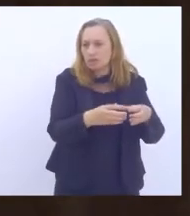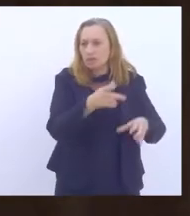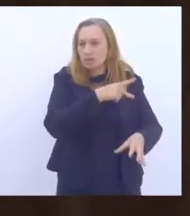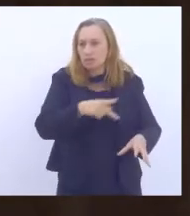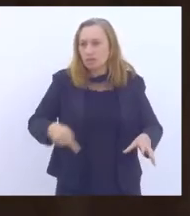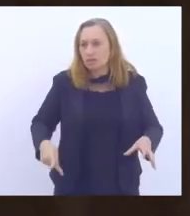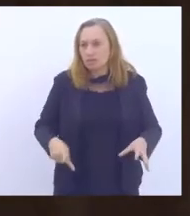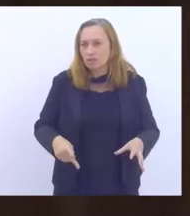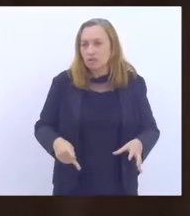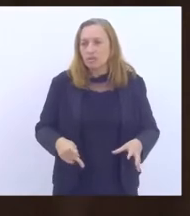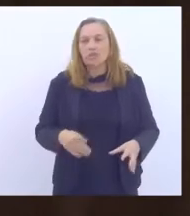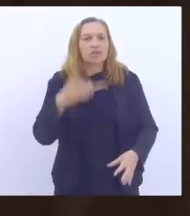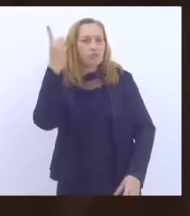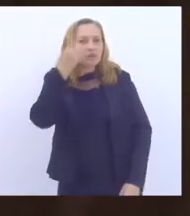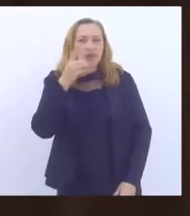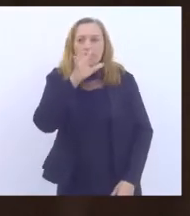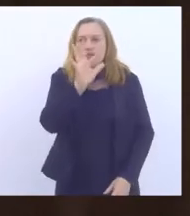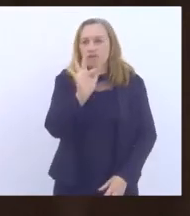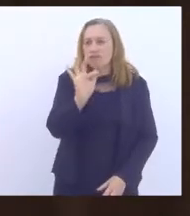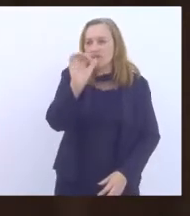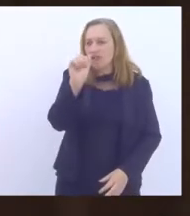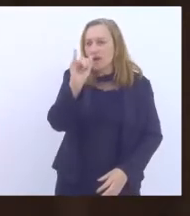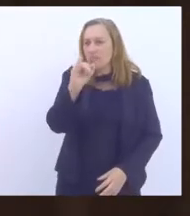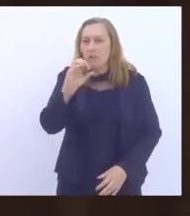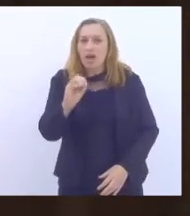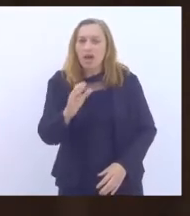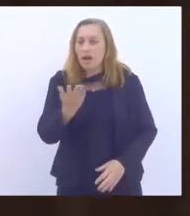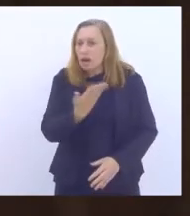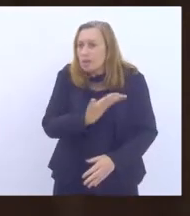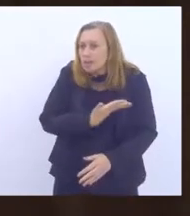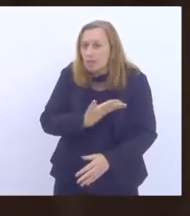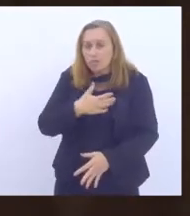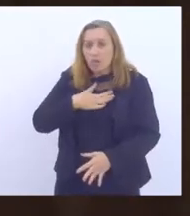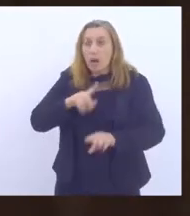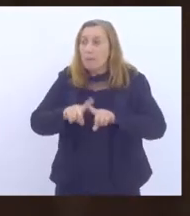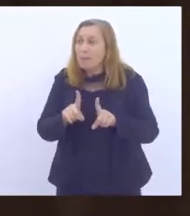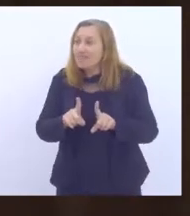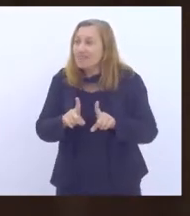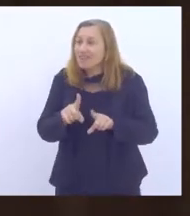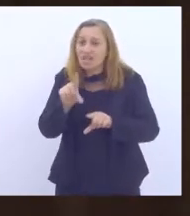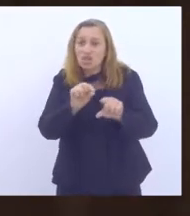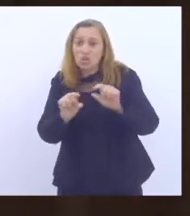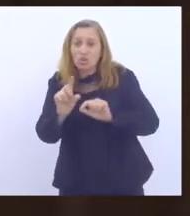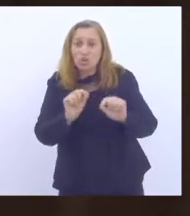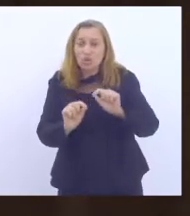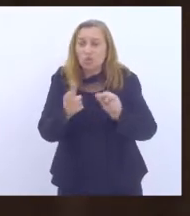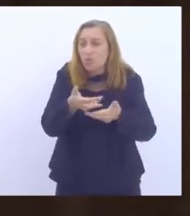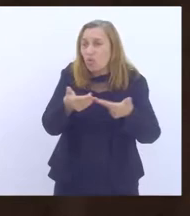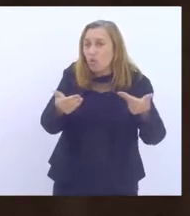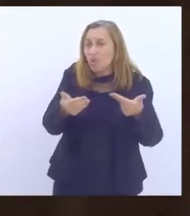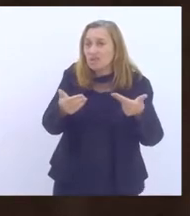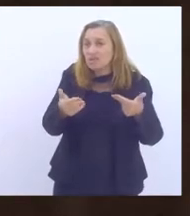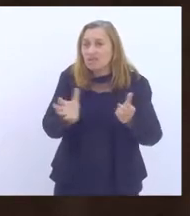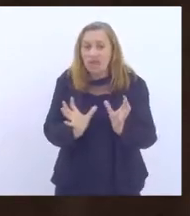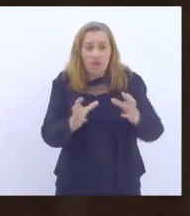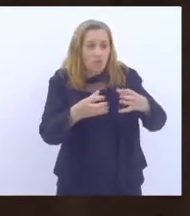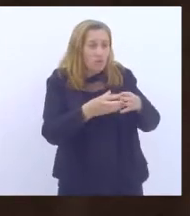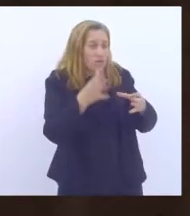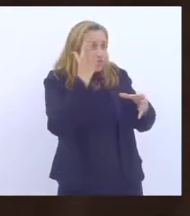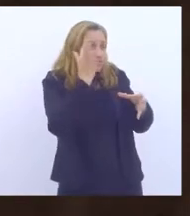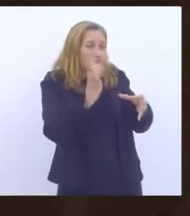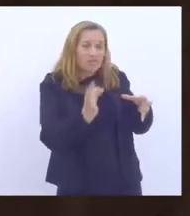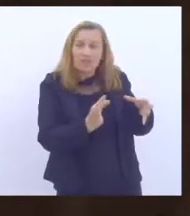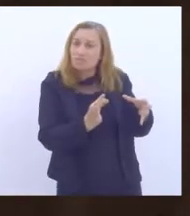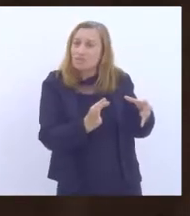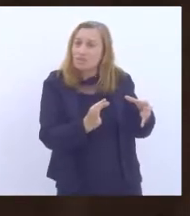que é meu amigo mais ele tá tomando decisões monocráticas de a comissão não sabe de